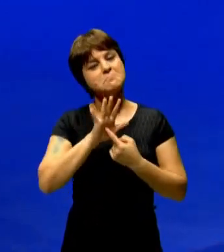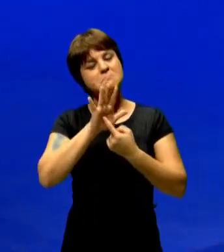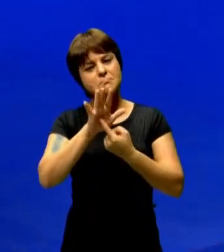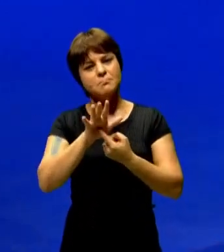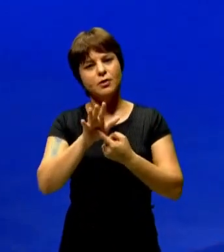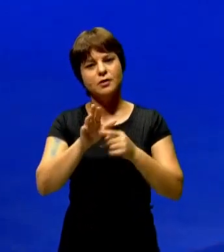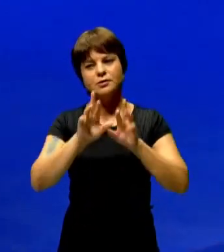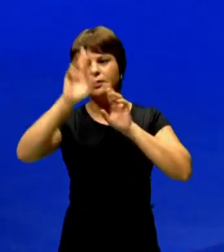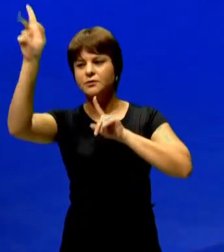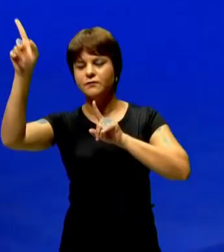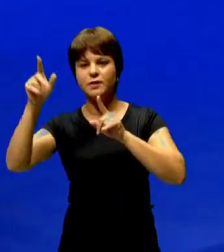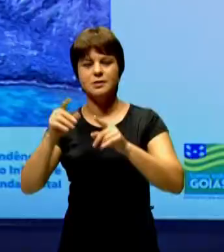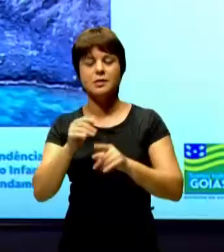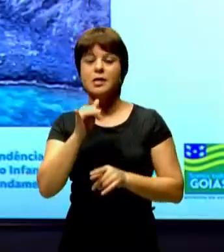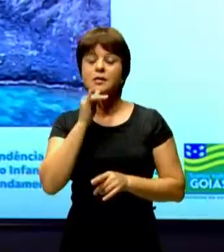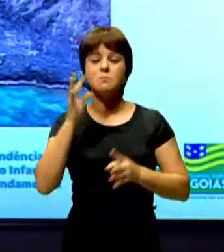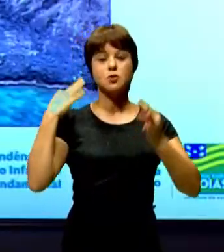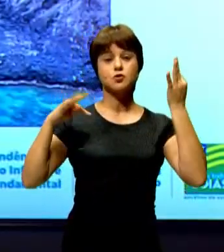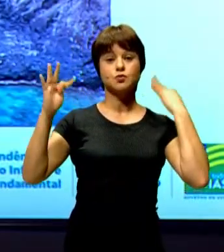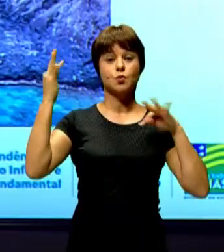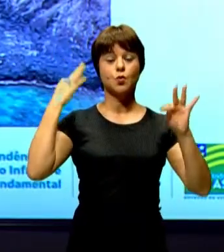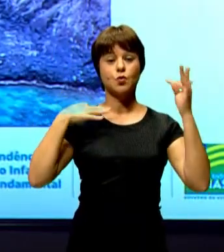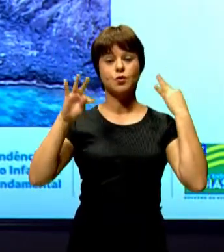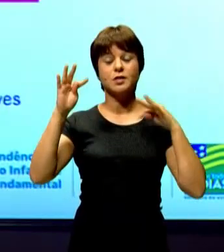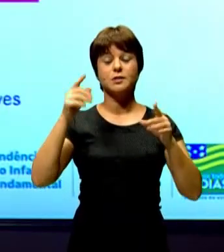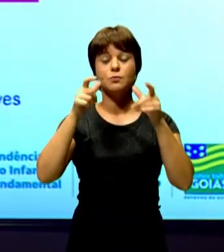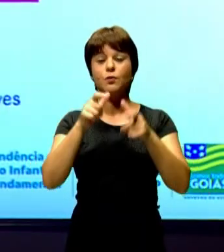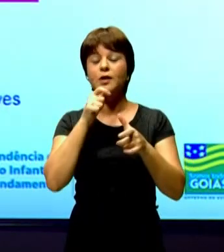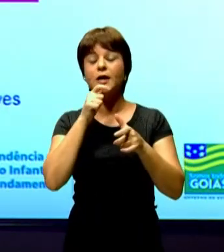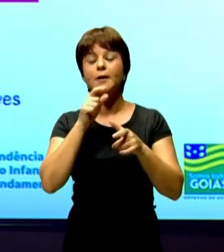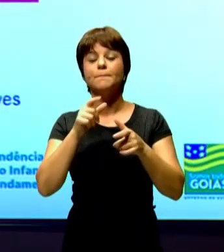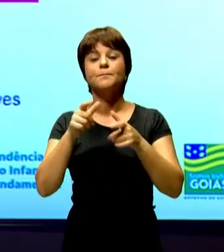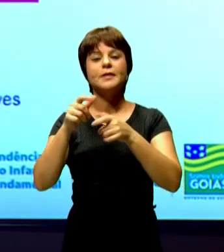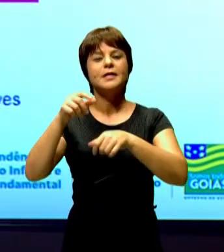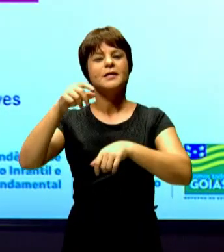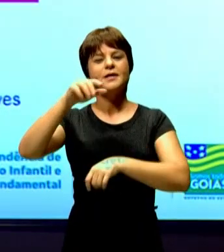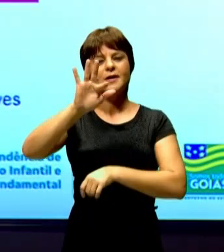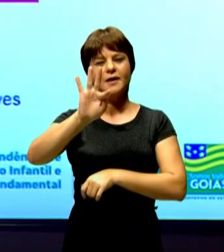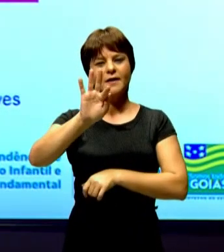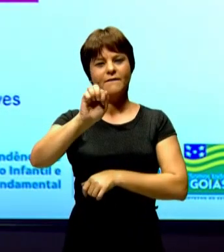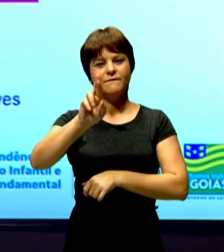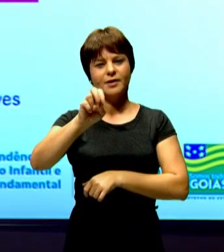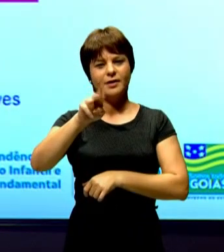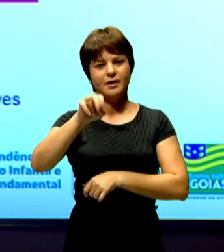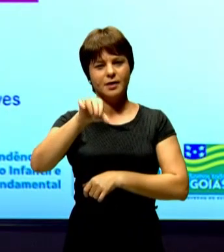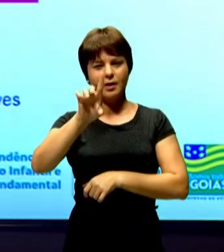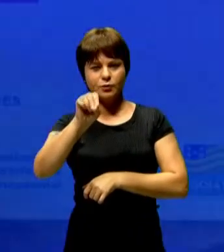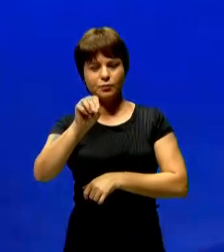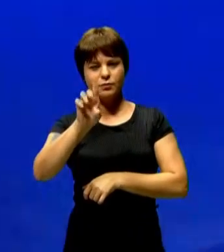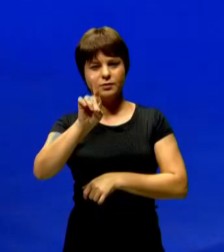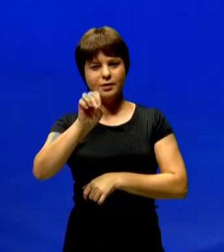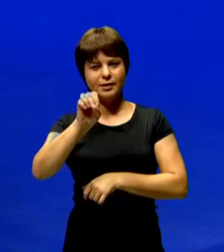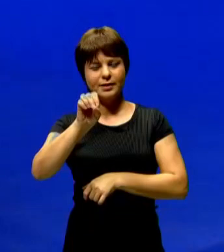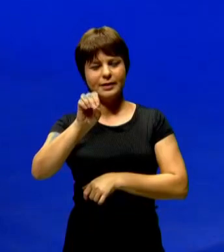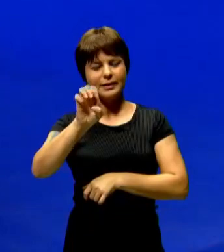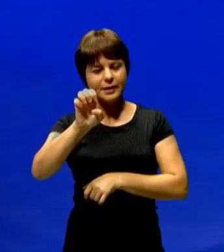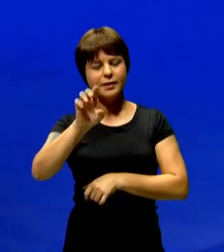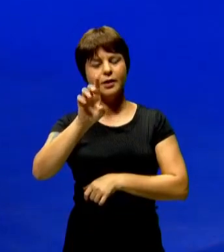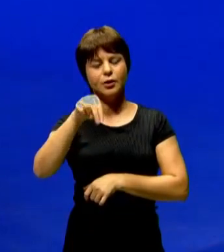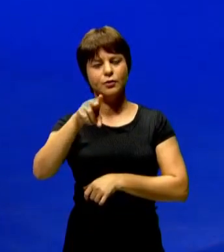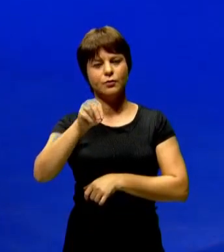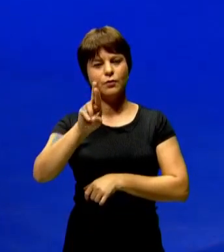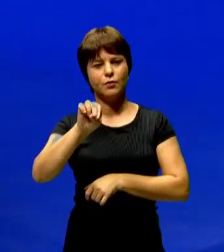de lugares de turismo, como, por exemplo, em Fernando de Noronha. Um outro aspecto é em relação à escala Richter, que